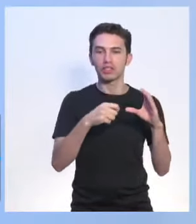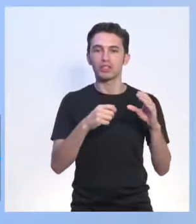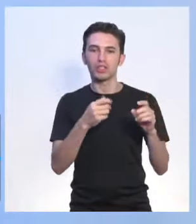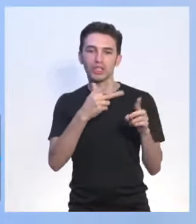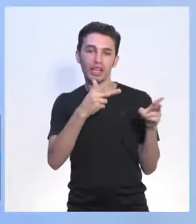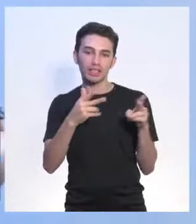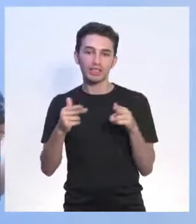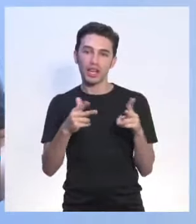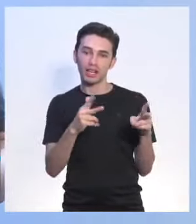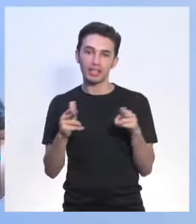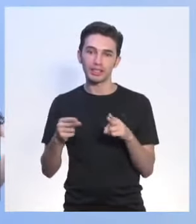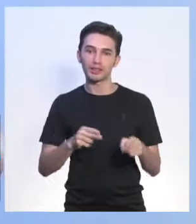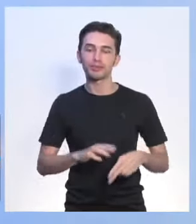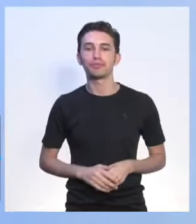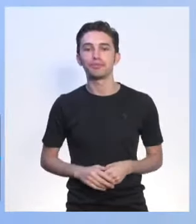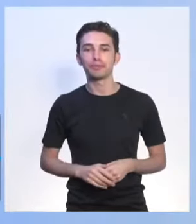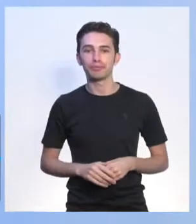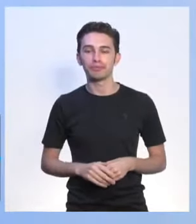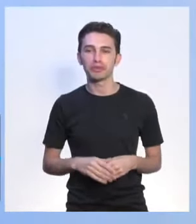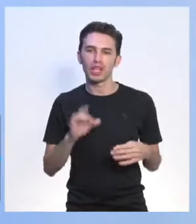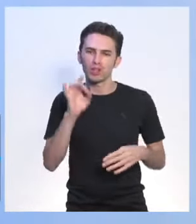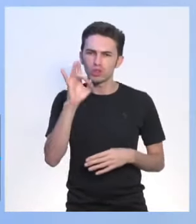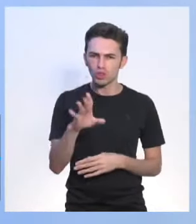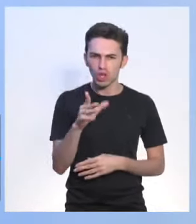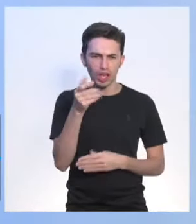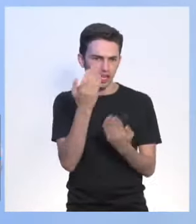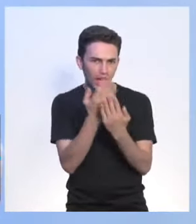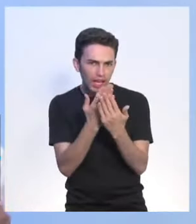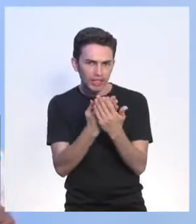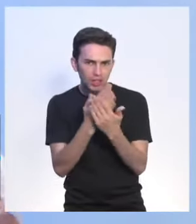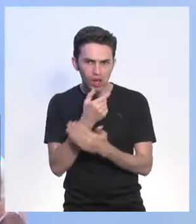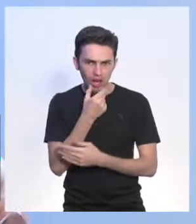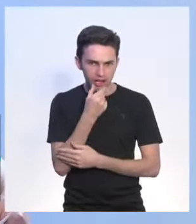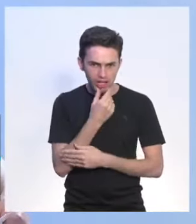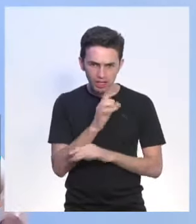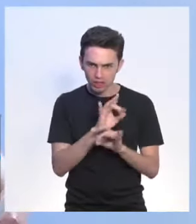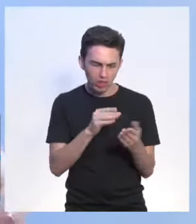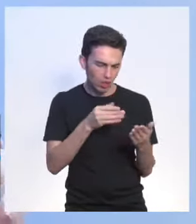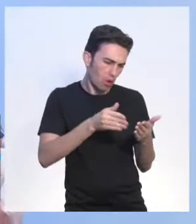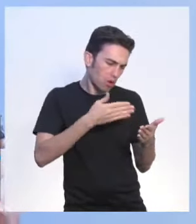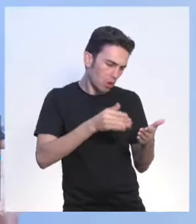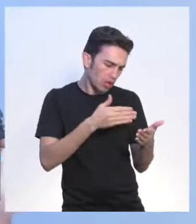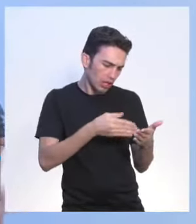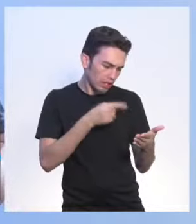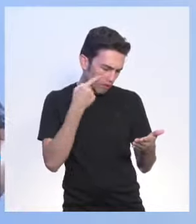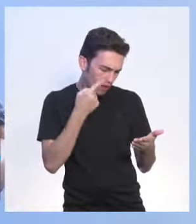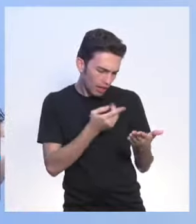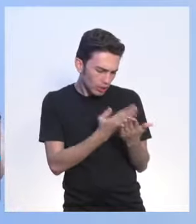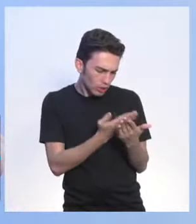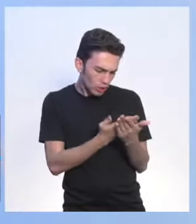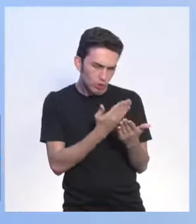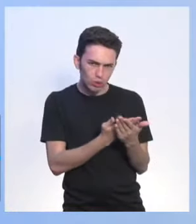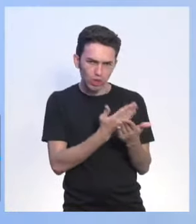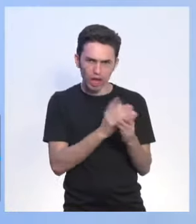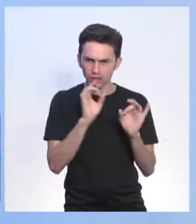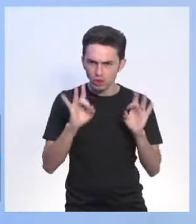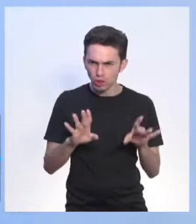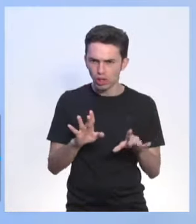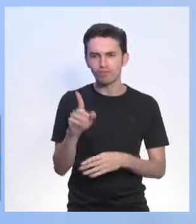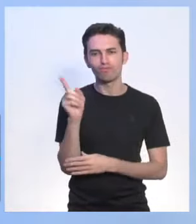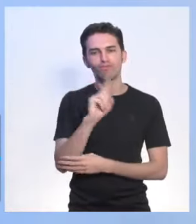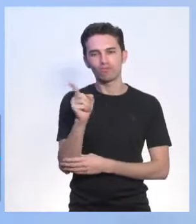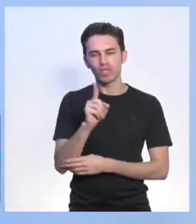ajuda vocês, né? Vocês não precisam só assistir a aula, ou só ficar com aquele livro, né, didático, né, Ed? A gente tem aí